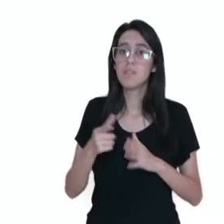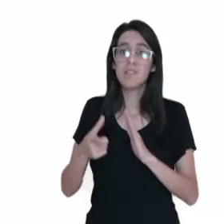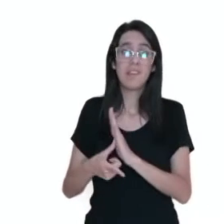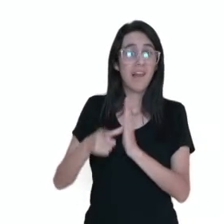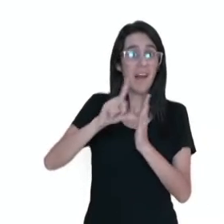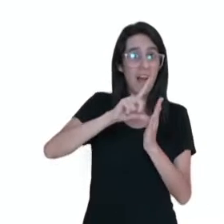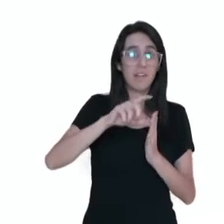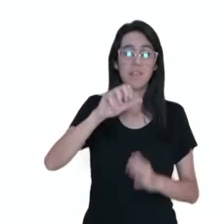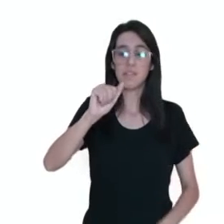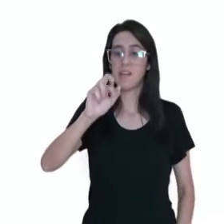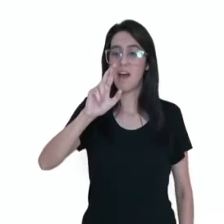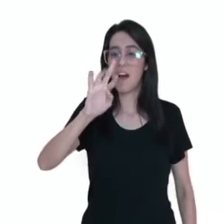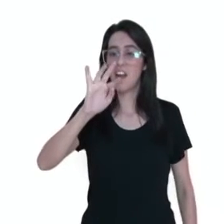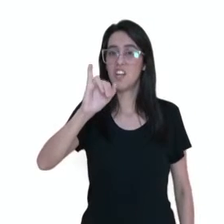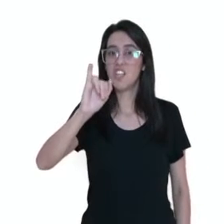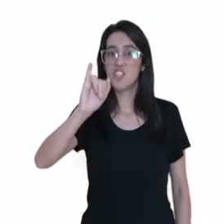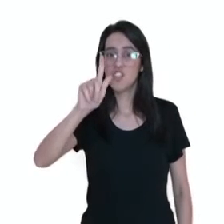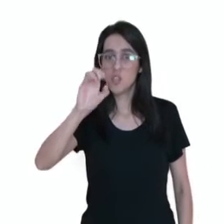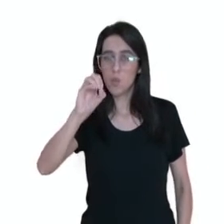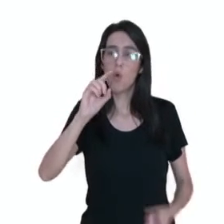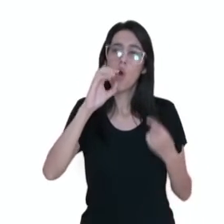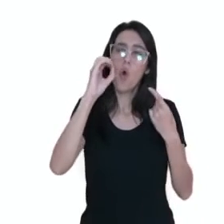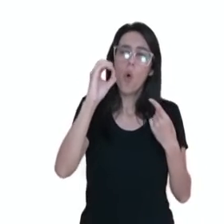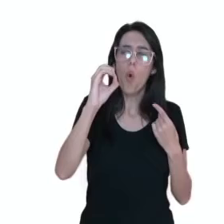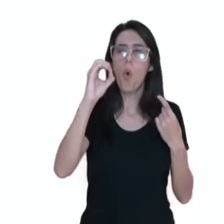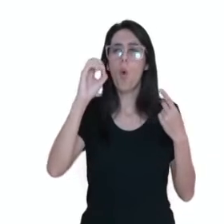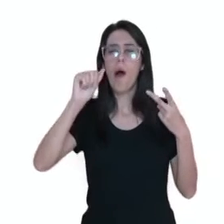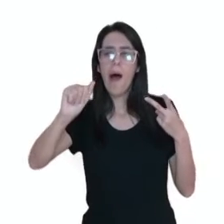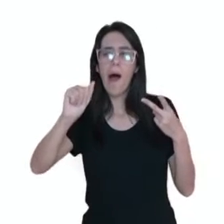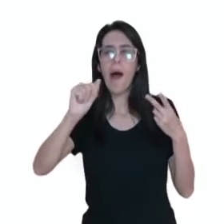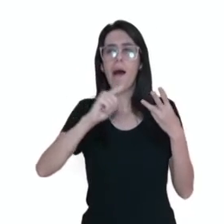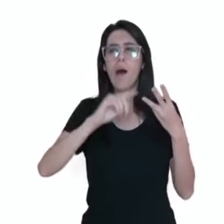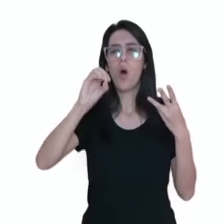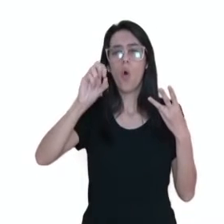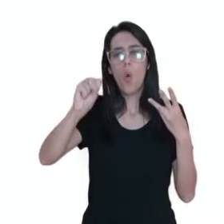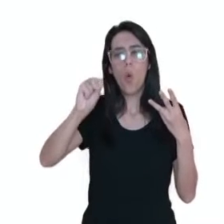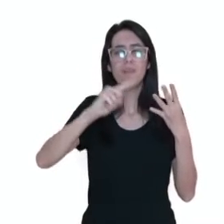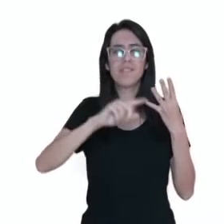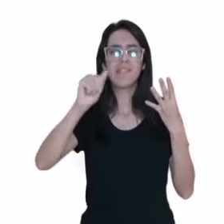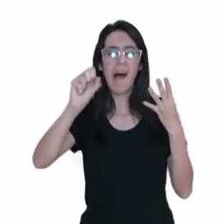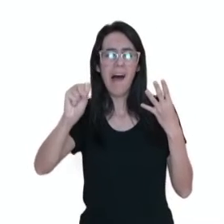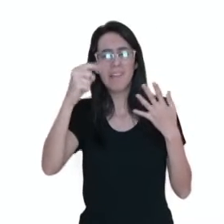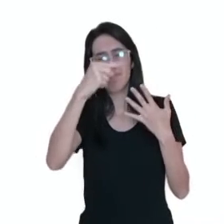artigo, o, a, os, as na língua portuguesa. Exemplo, aquela